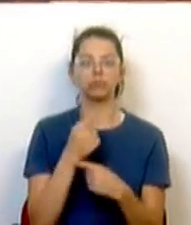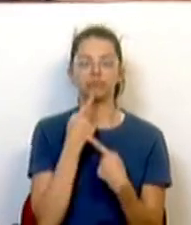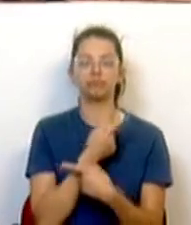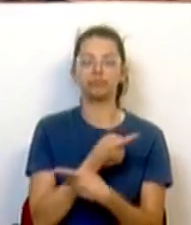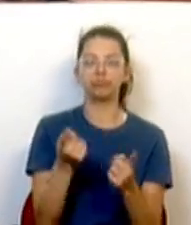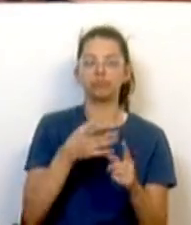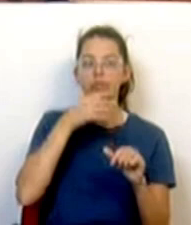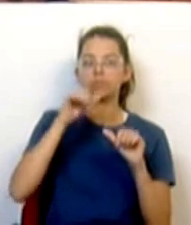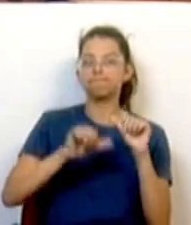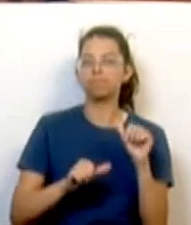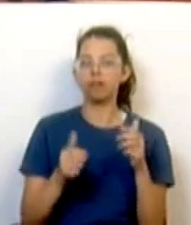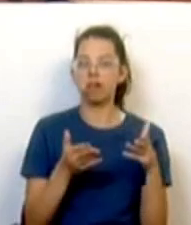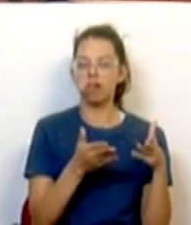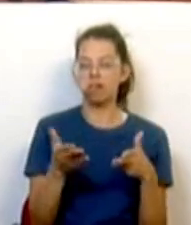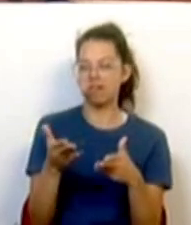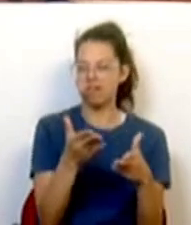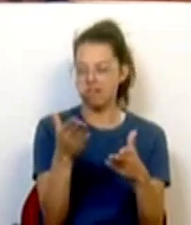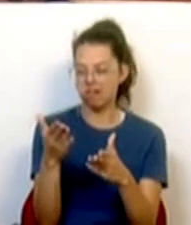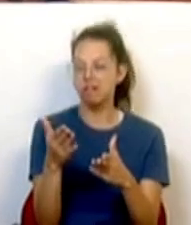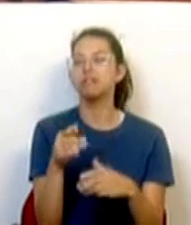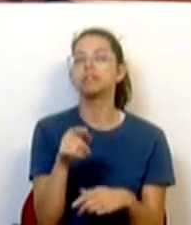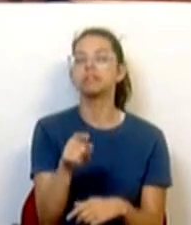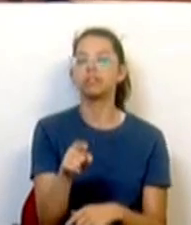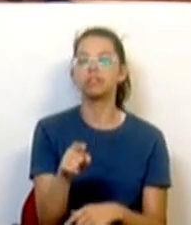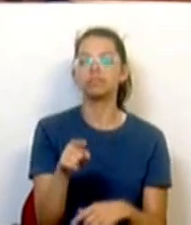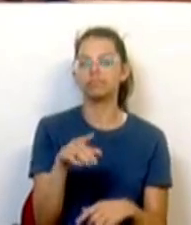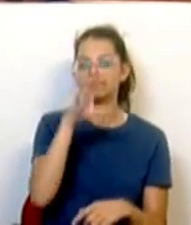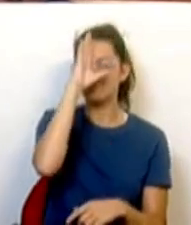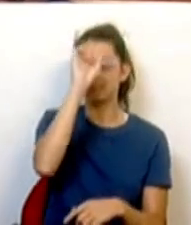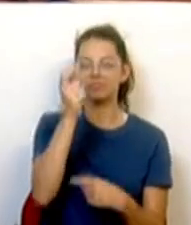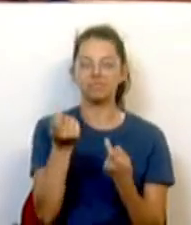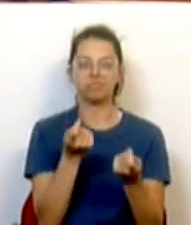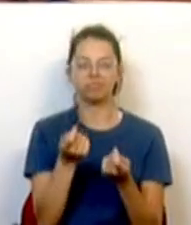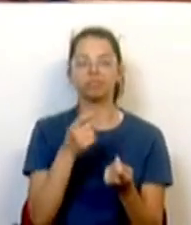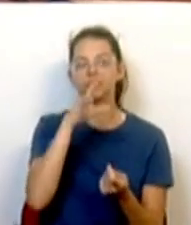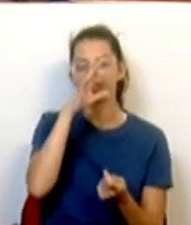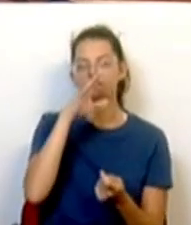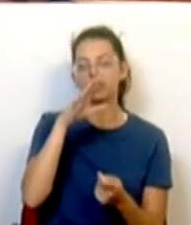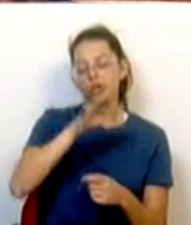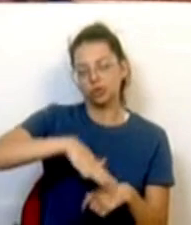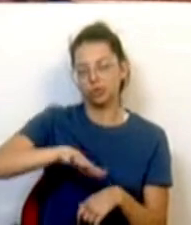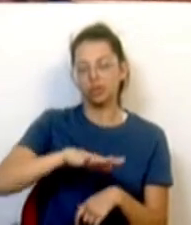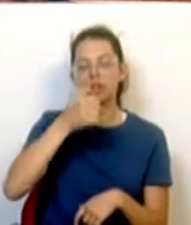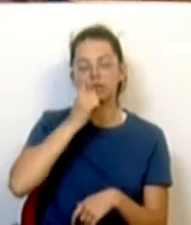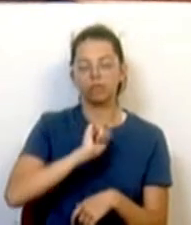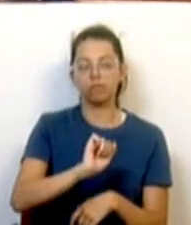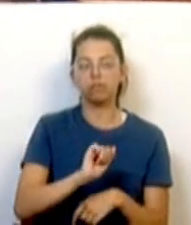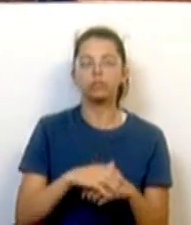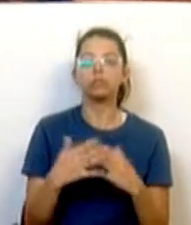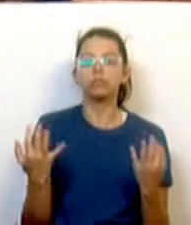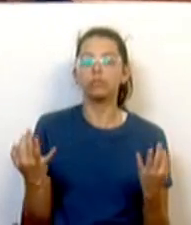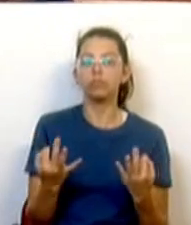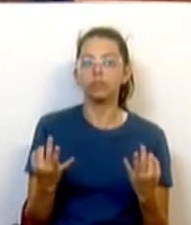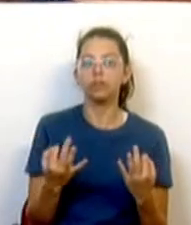um discurso estratégico em termos de narrativa do Governo Regional dos Açores. Perante o claro incumprimento dos